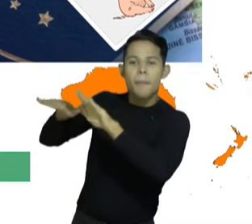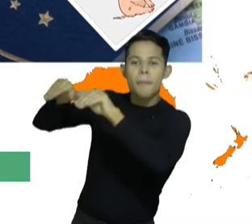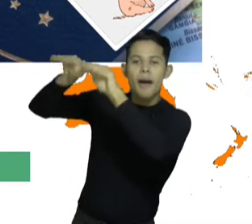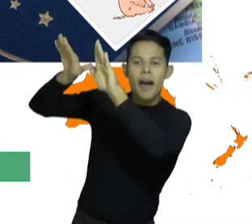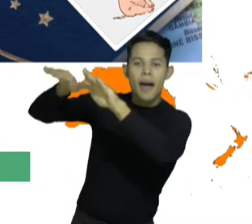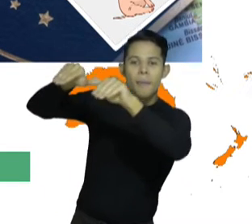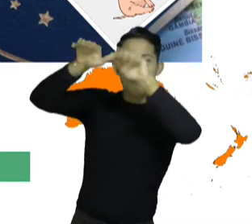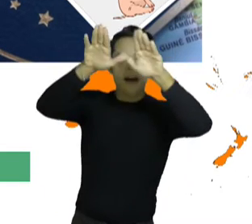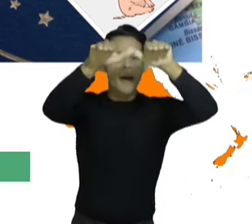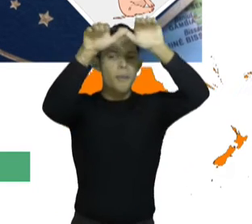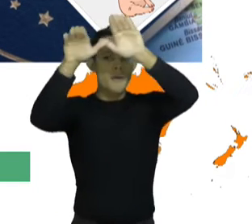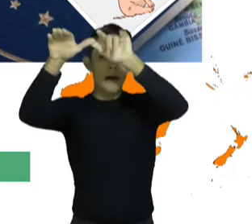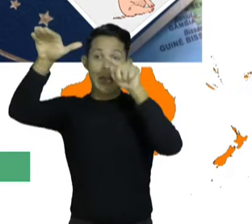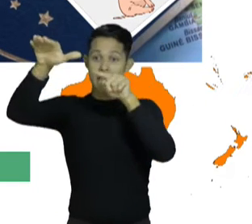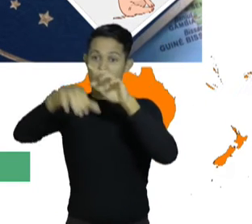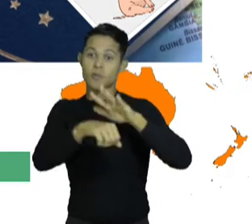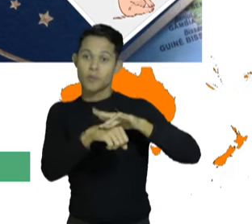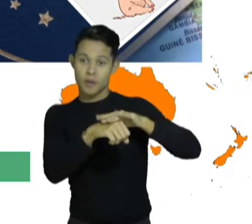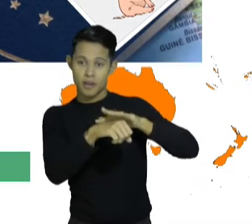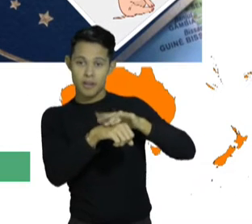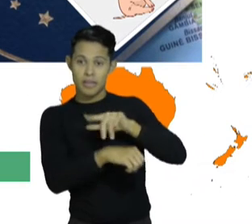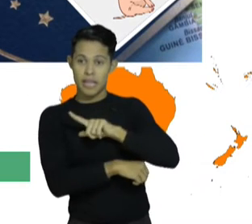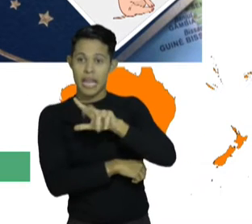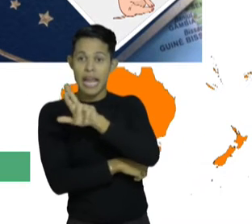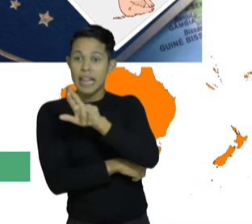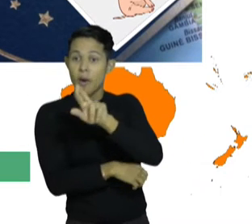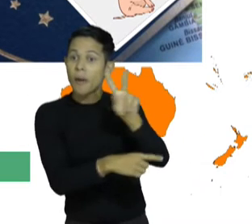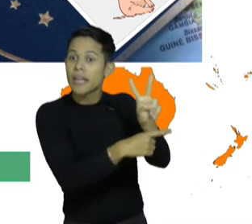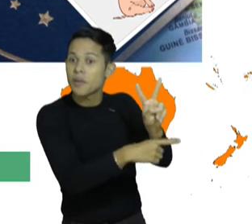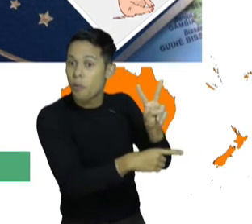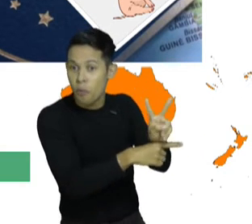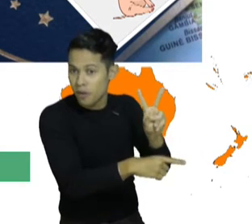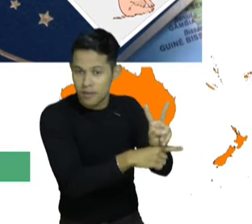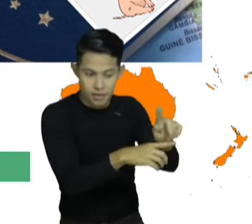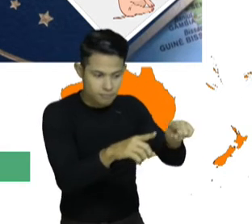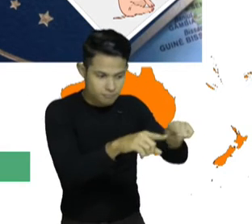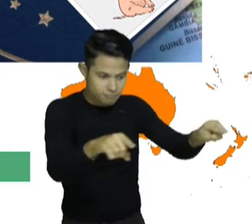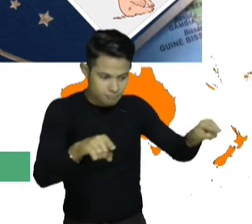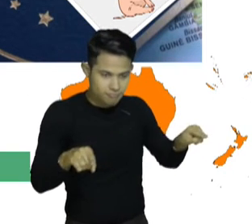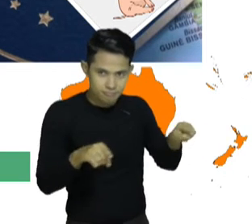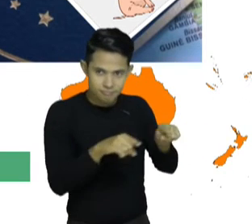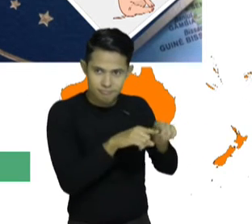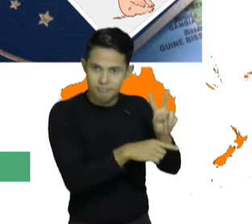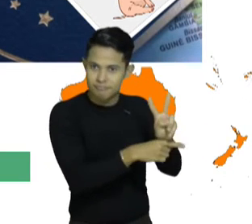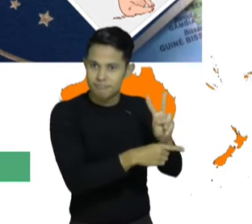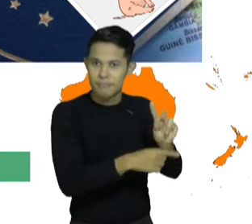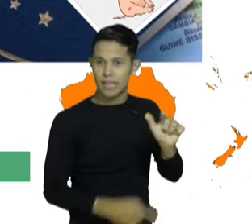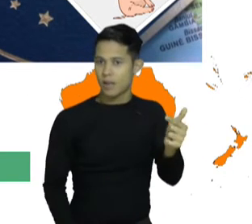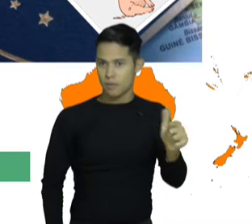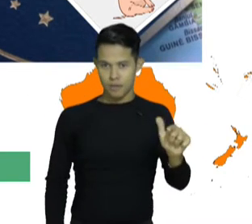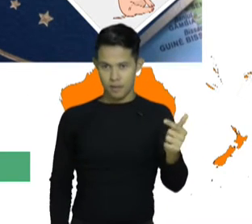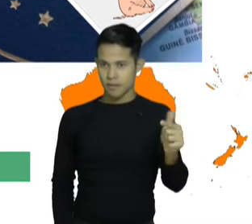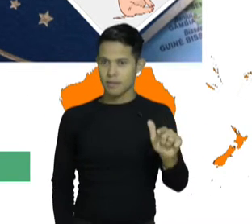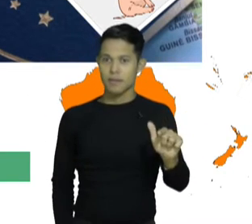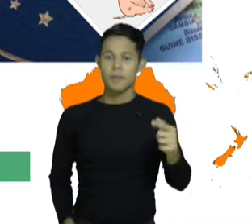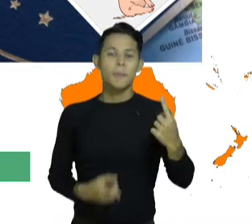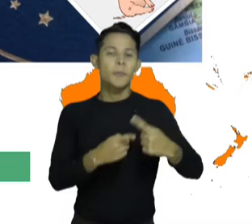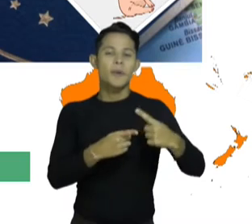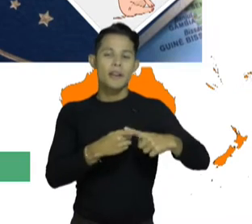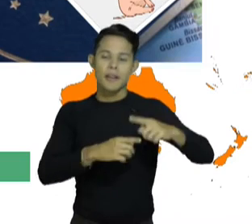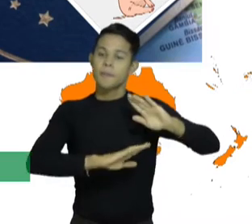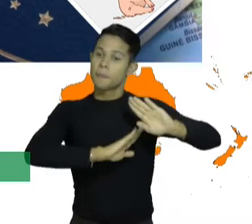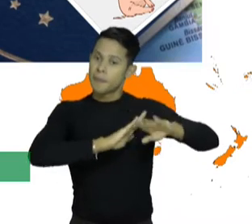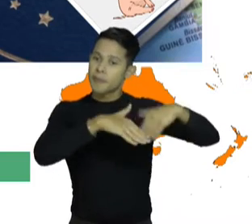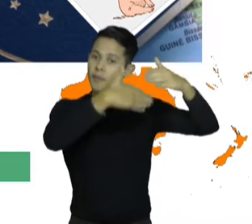atingiu porque nós temos biosseguridade que foi desenvolvido foi trabalhado através dos das